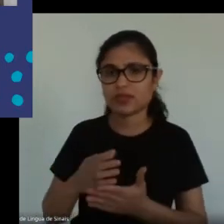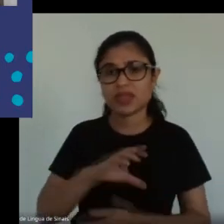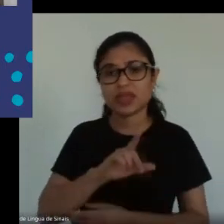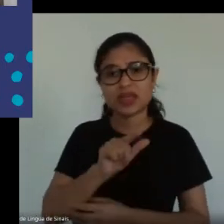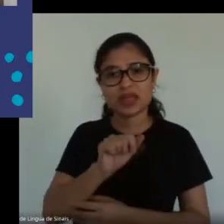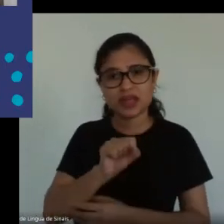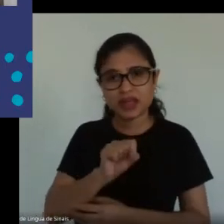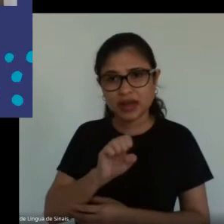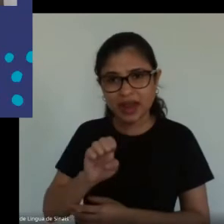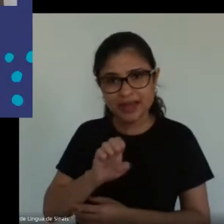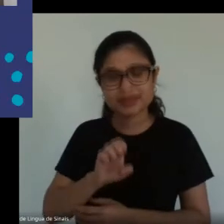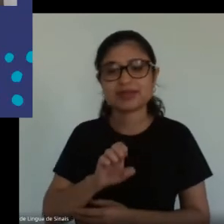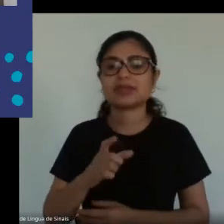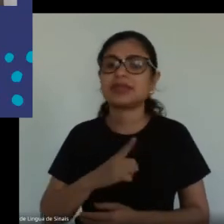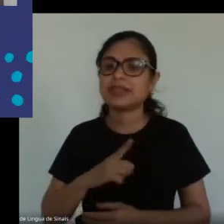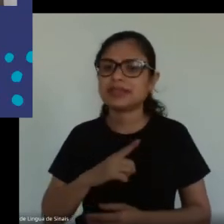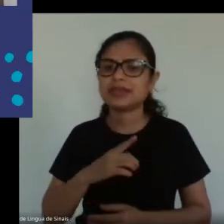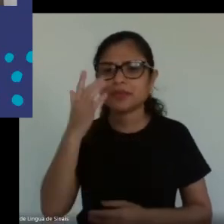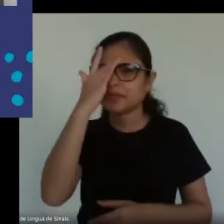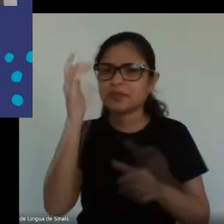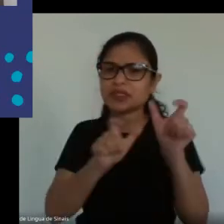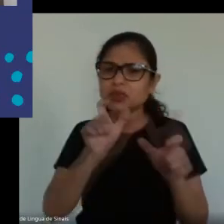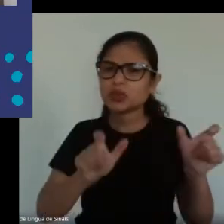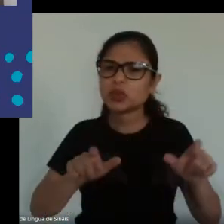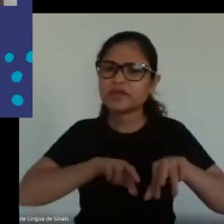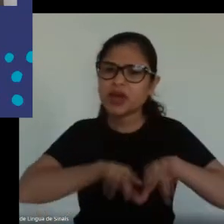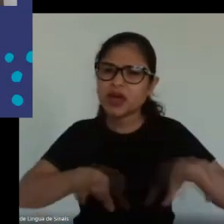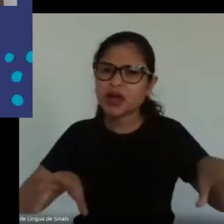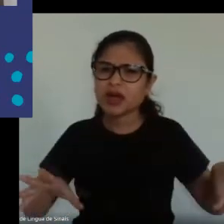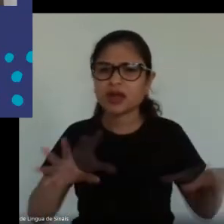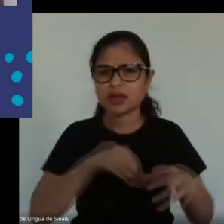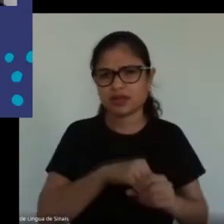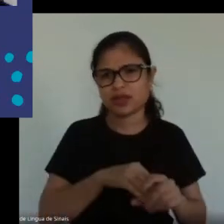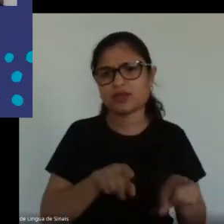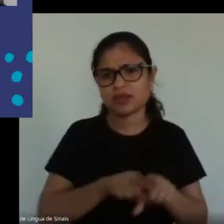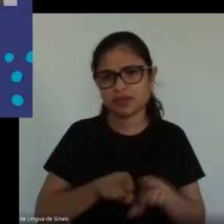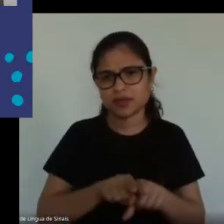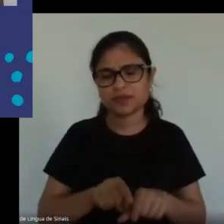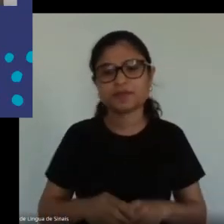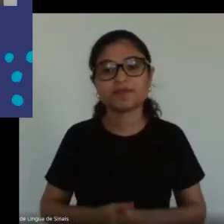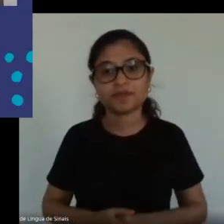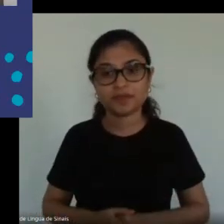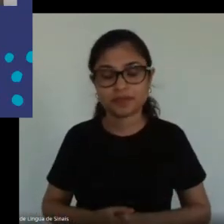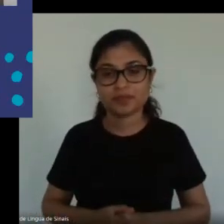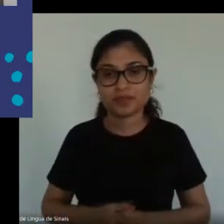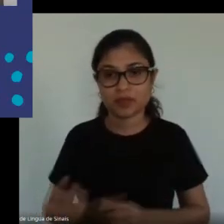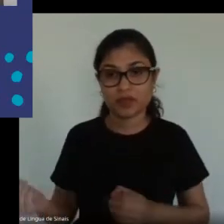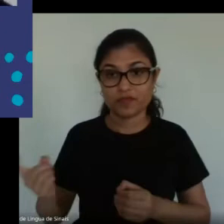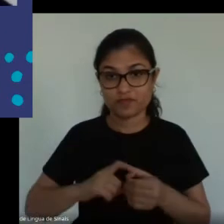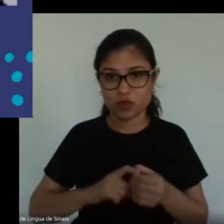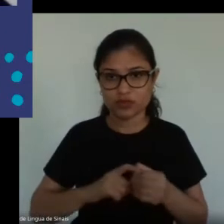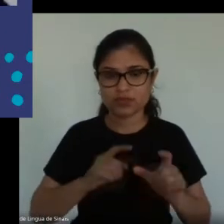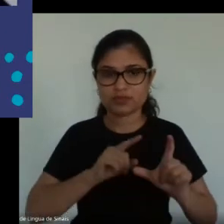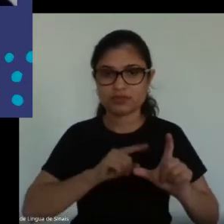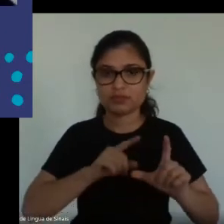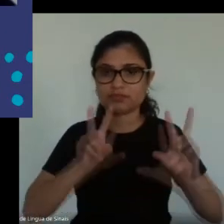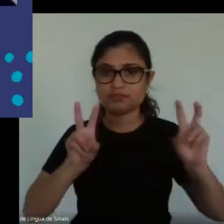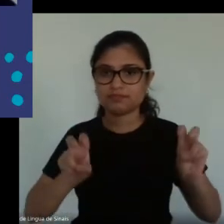não existe em abstrato, tá ok? Então, vamos voltar aqui. Ó, a questão de